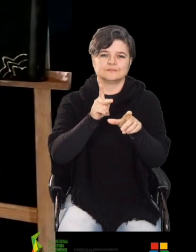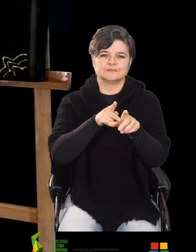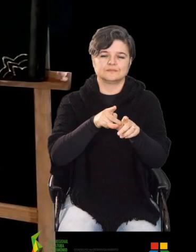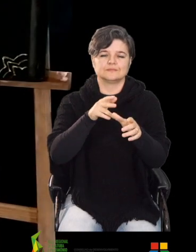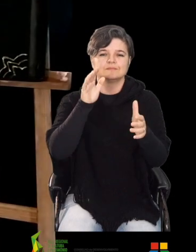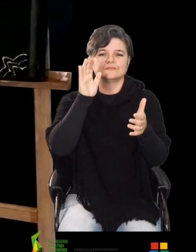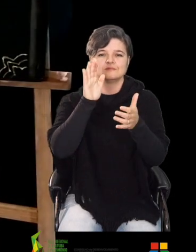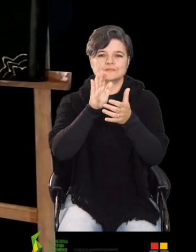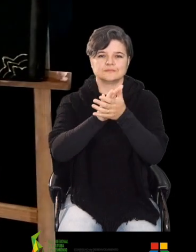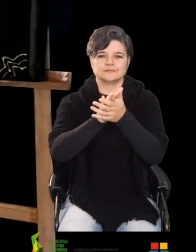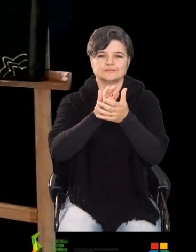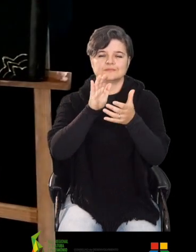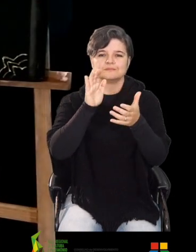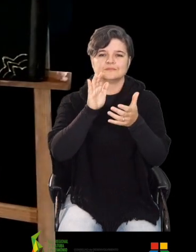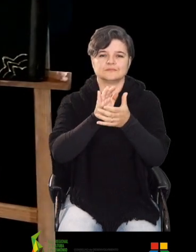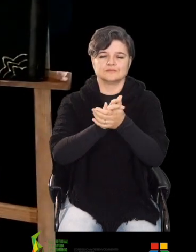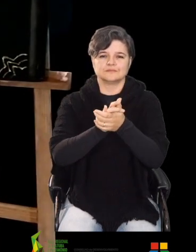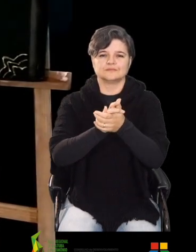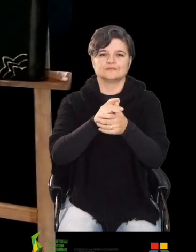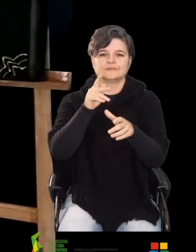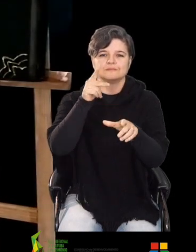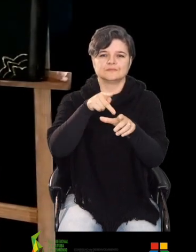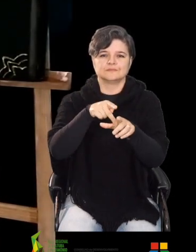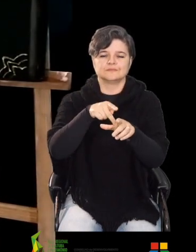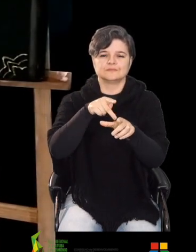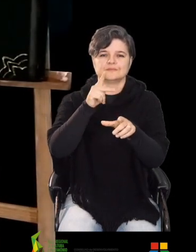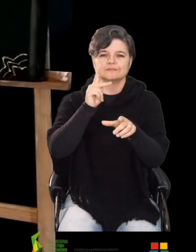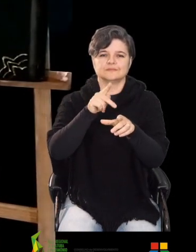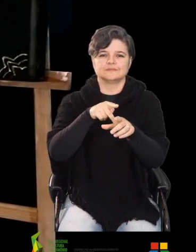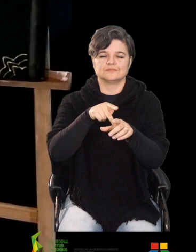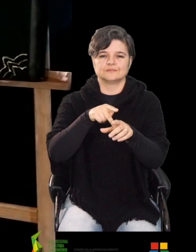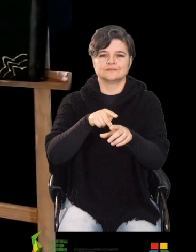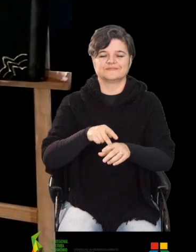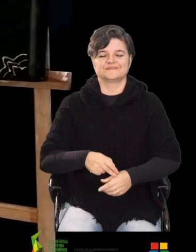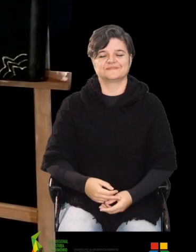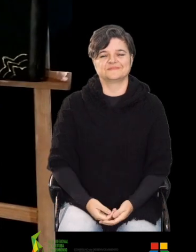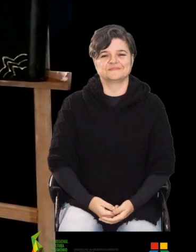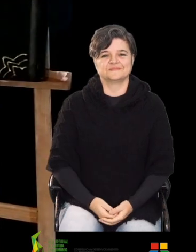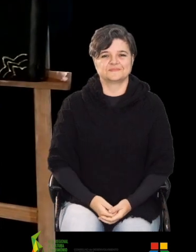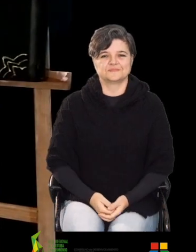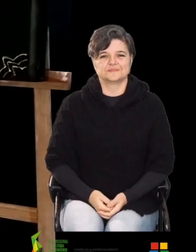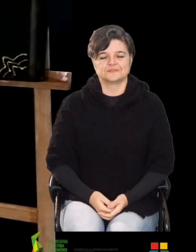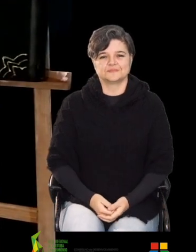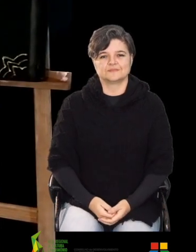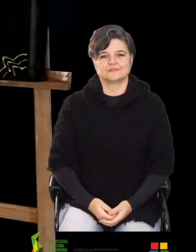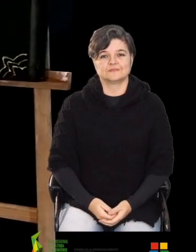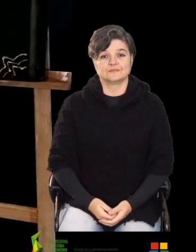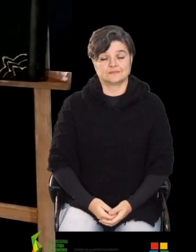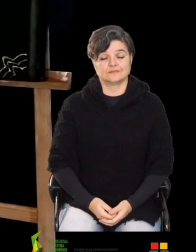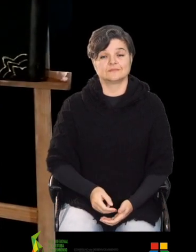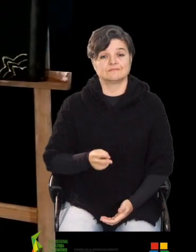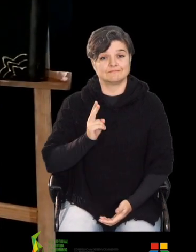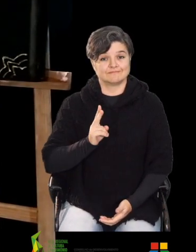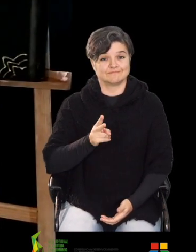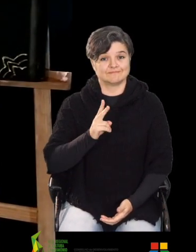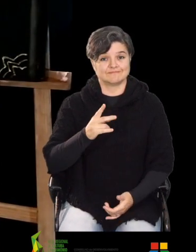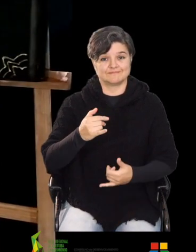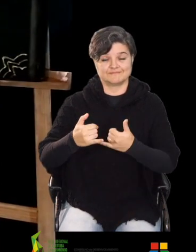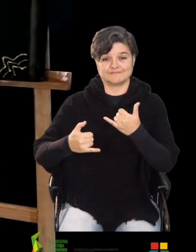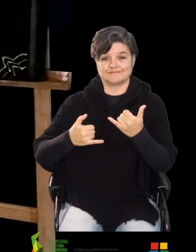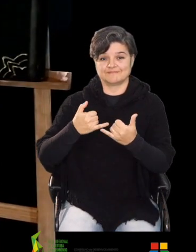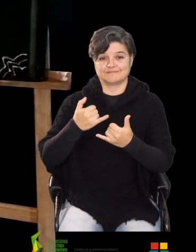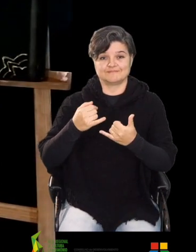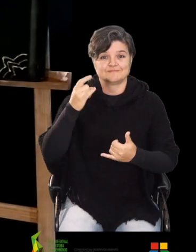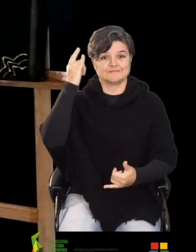leite tindolelê tindolalá bala e foi assim que clara